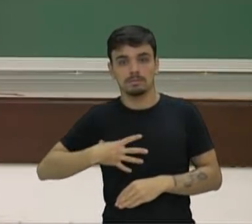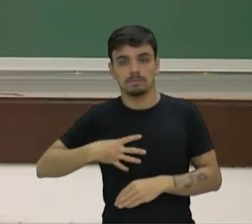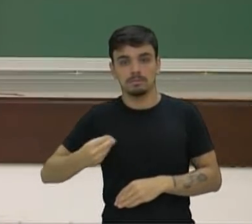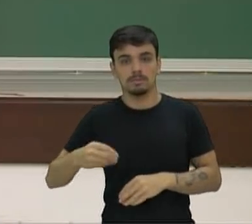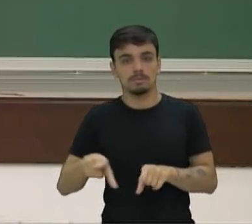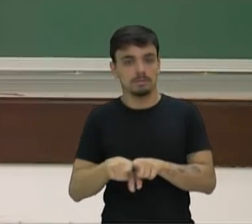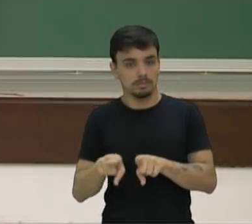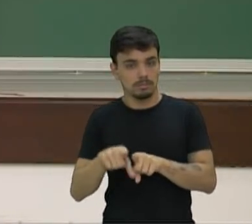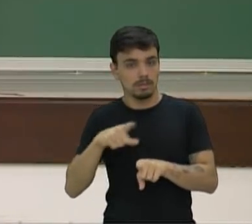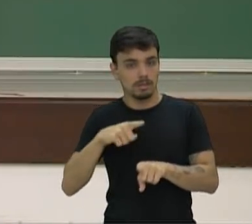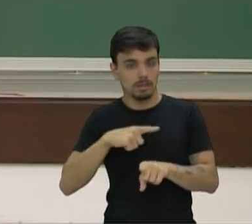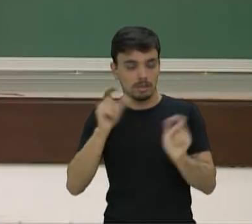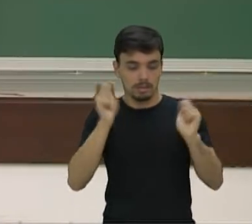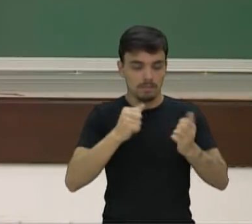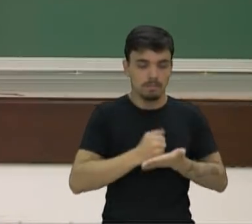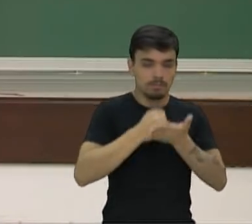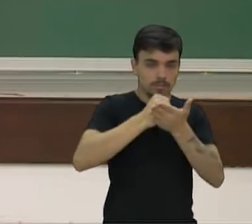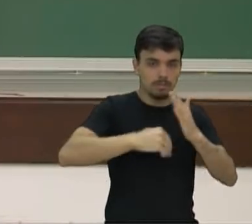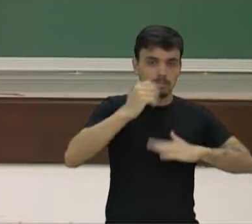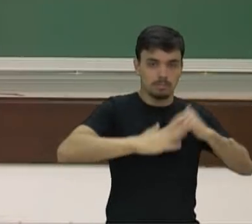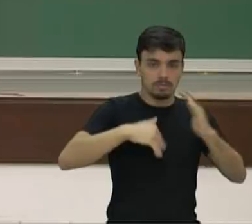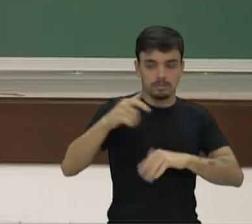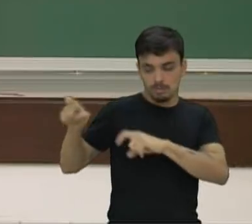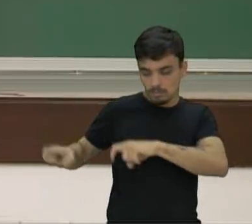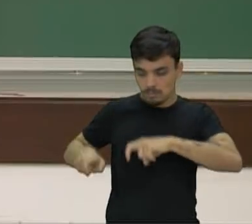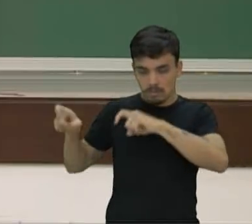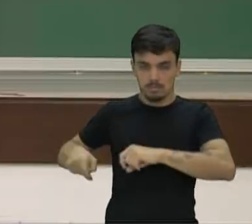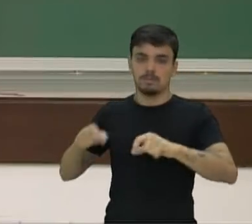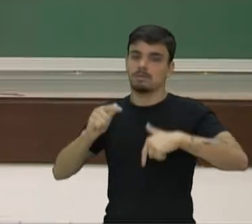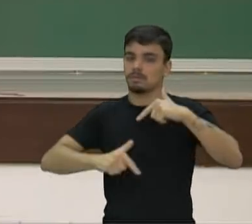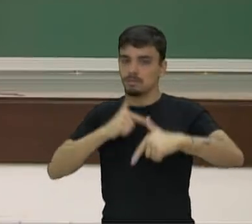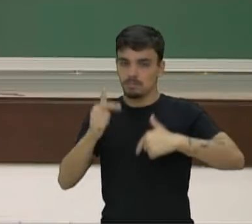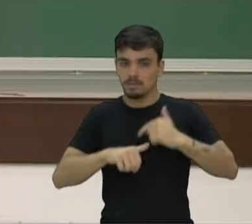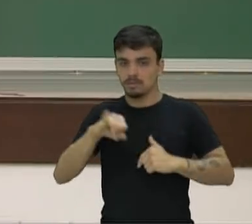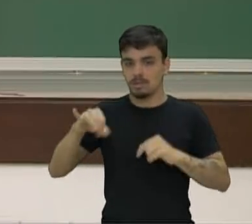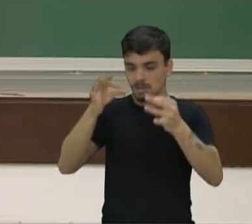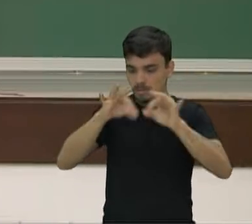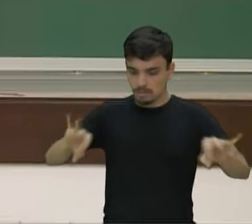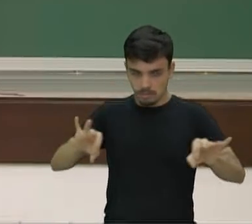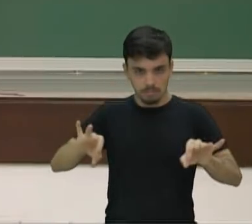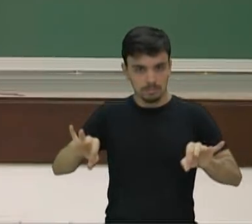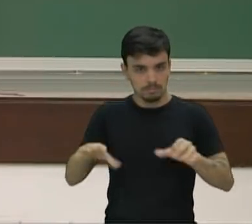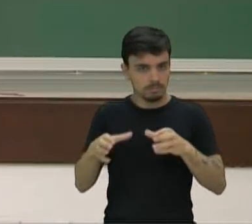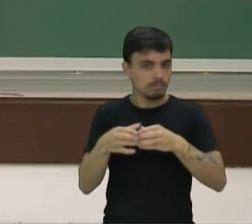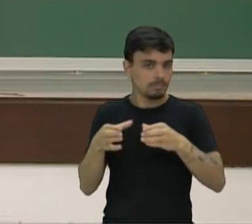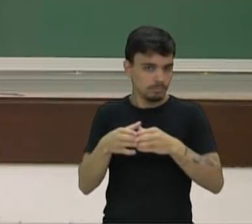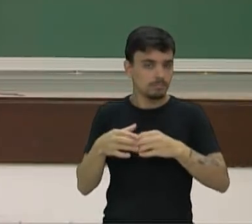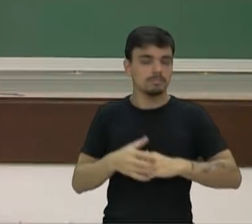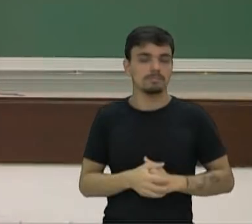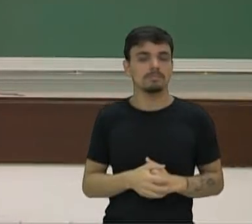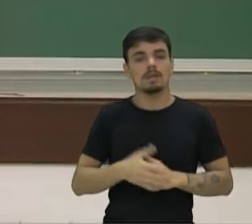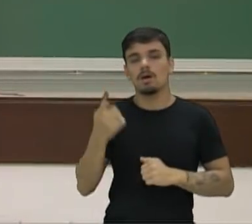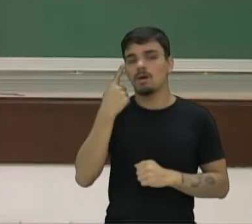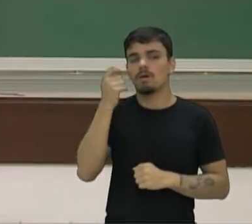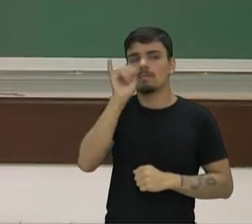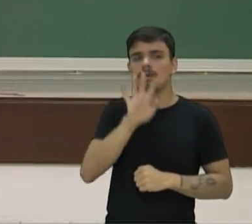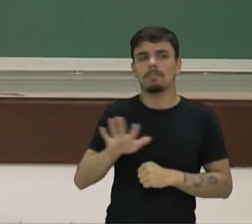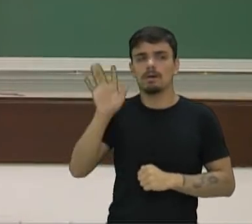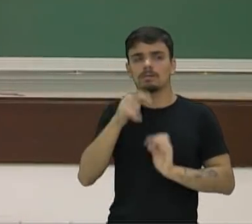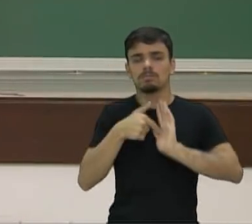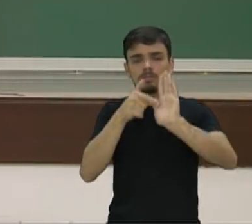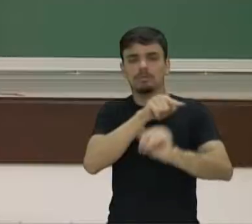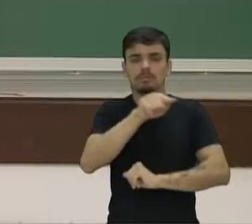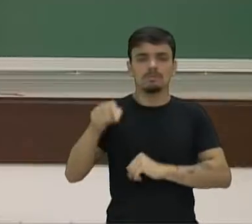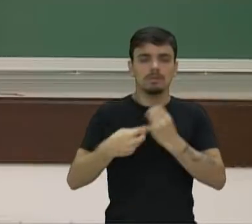na produção do trabalho agrícola, se fossem pessoas mais simples, camponeses gregos. Aqui uma imagem,